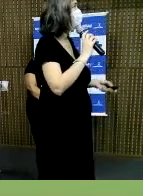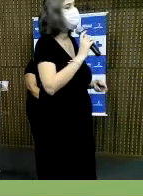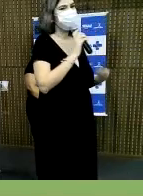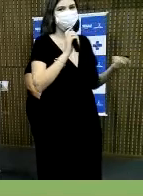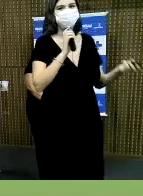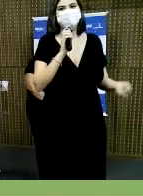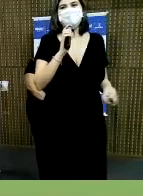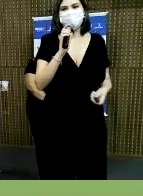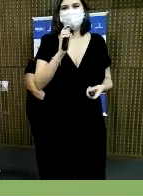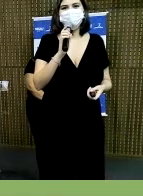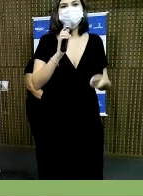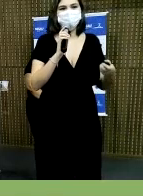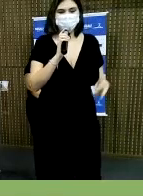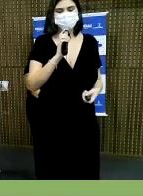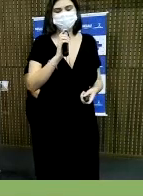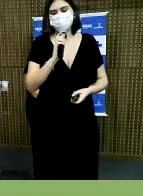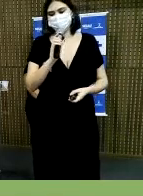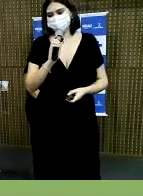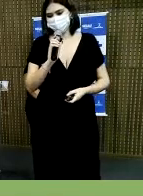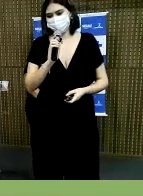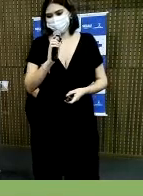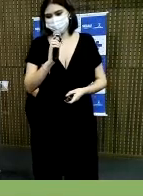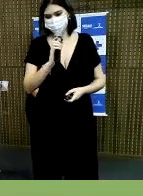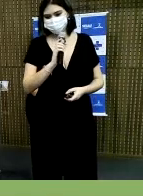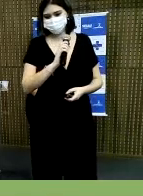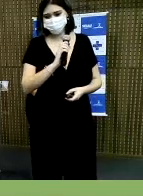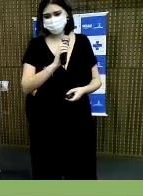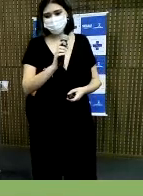mais. Mas nós queremos e iremos melhorar este número.